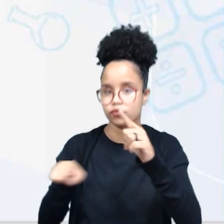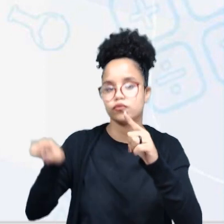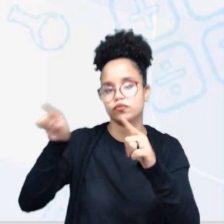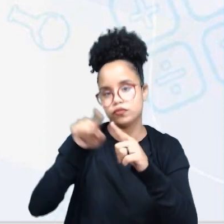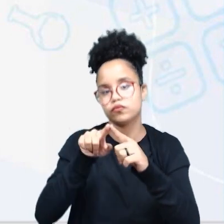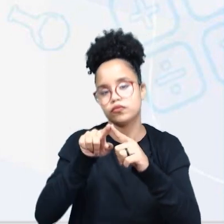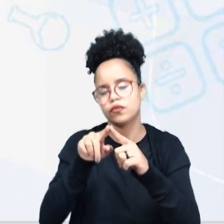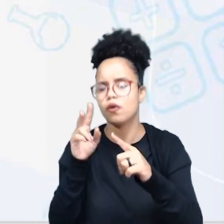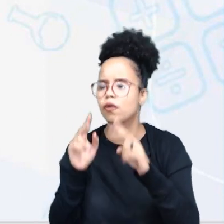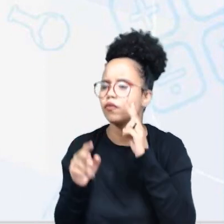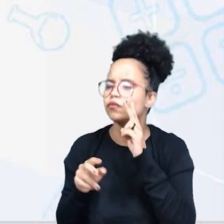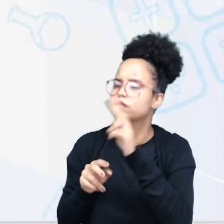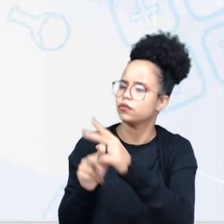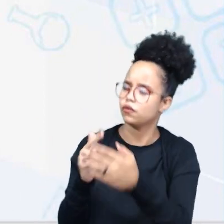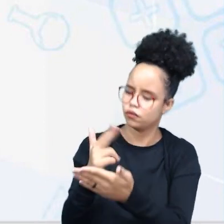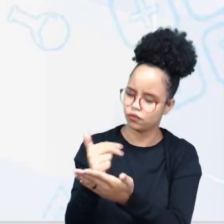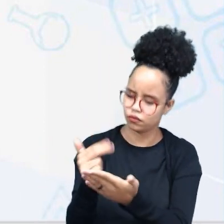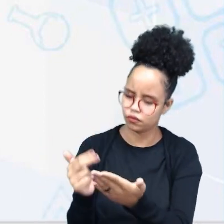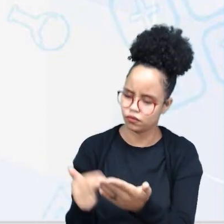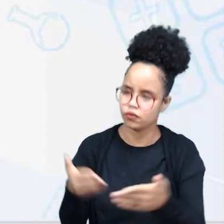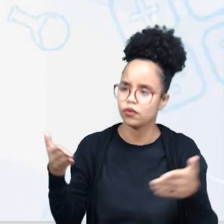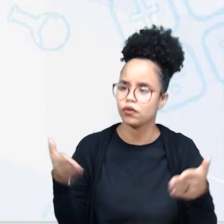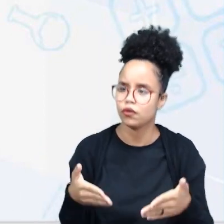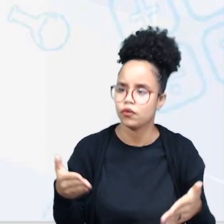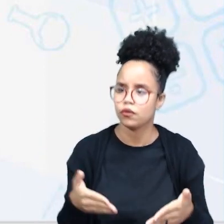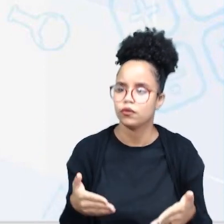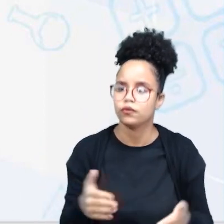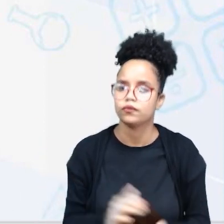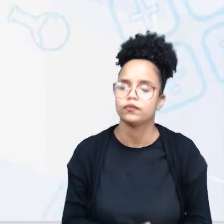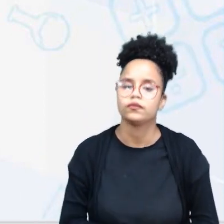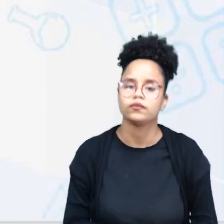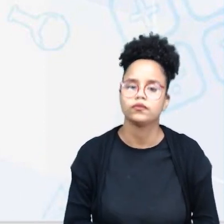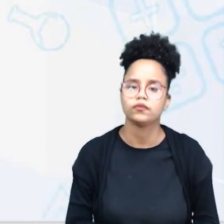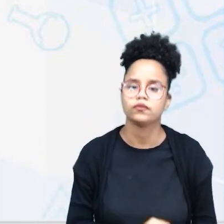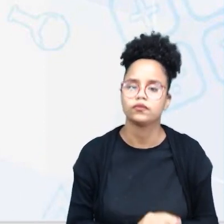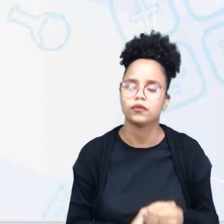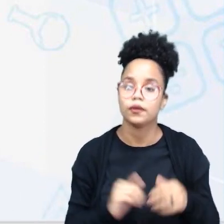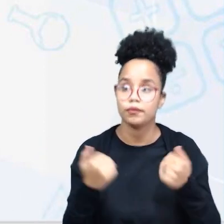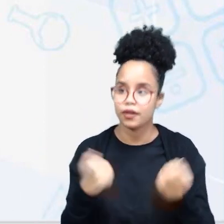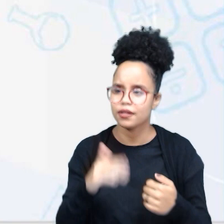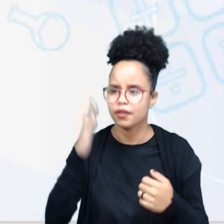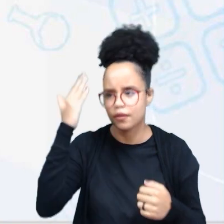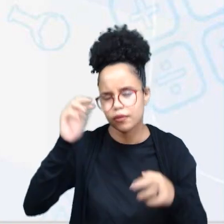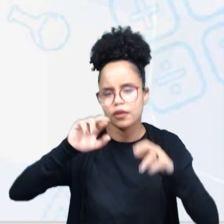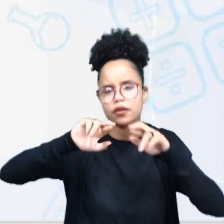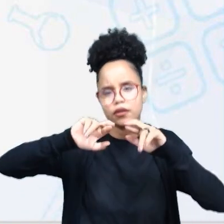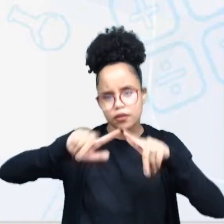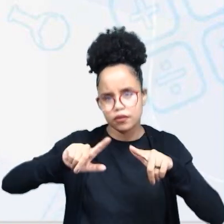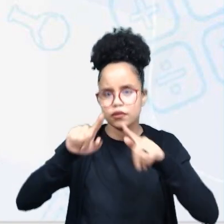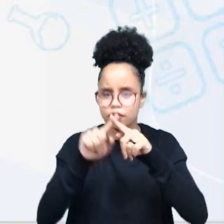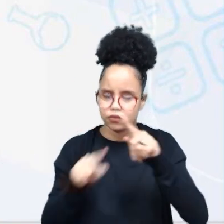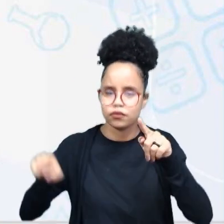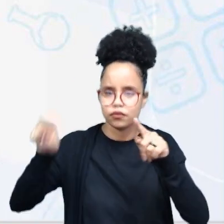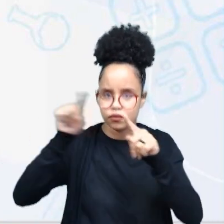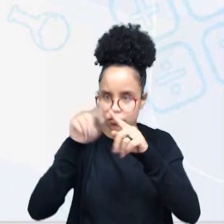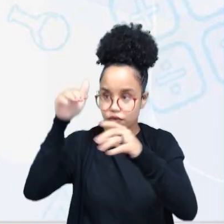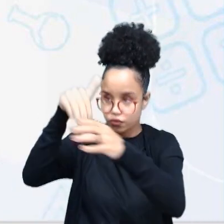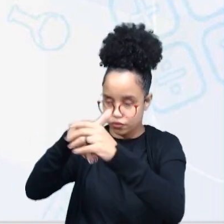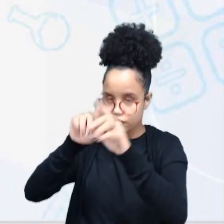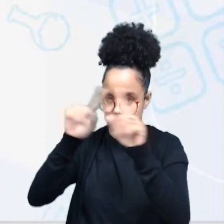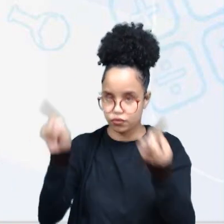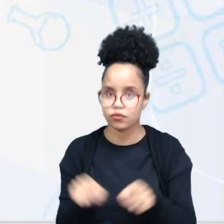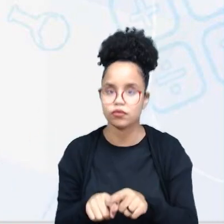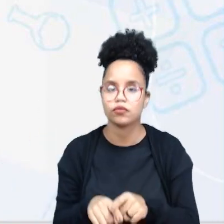Então observa o desenho agora que essa aqui é o coração da aula gente saber a diferença entre circunferência e circo